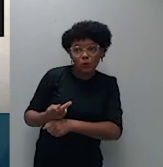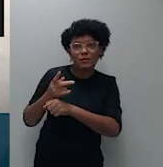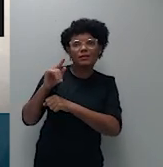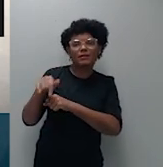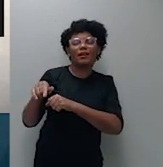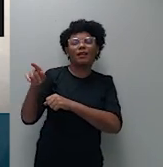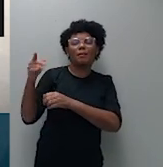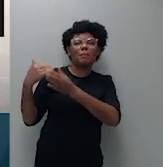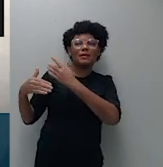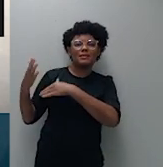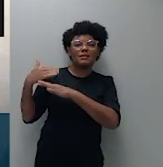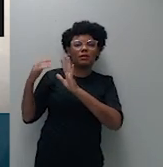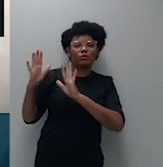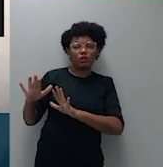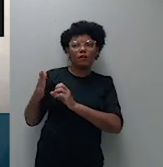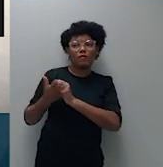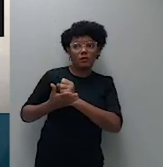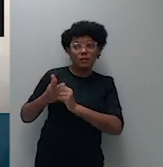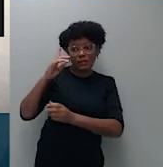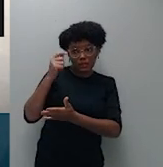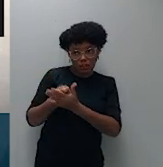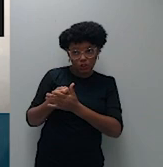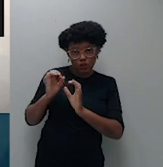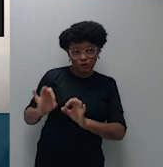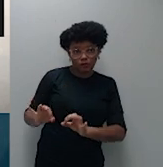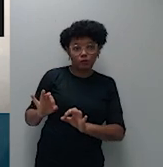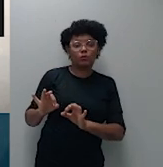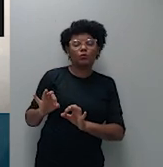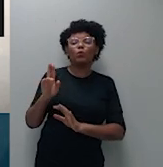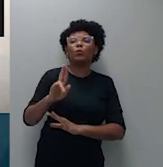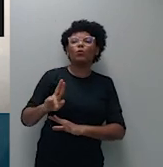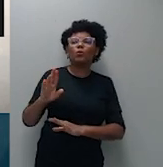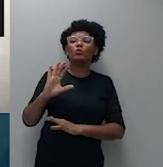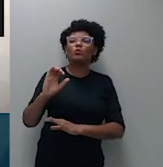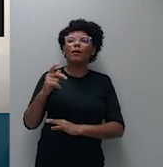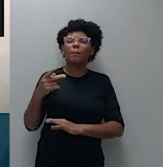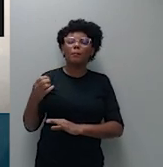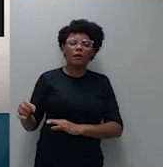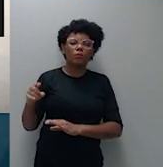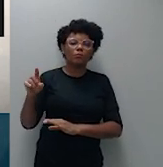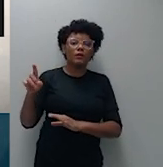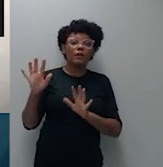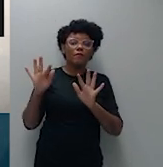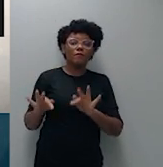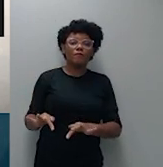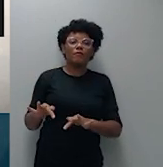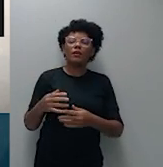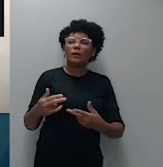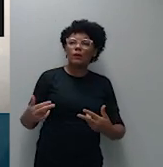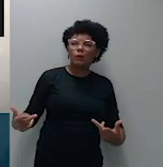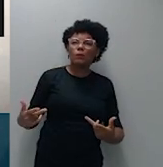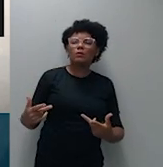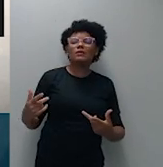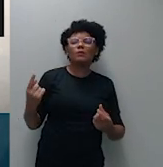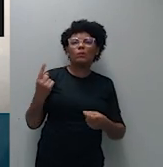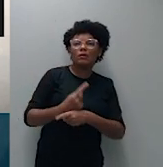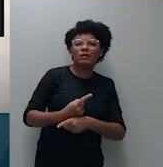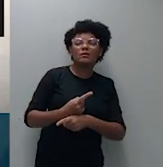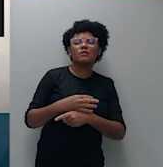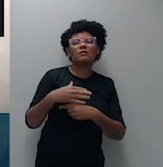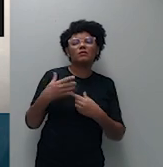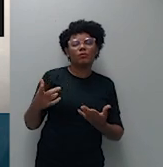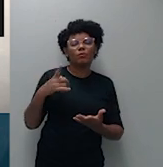embargos declaração a fim de que seja fundamentadamente decidido alegação de usucapião ordinária andando que as omissões e contradições